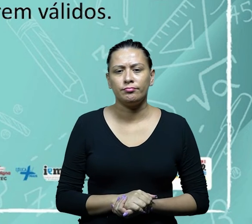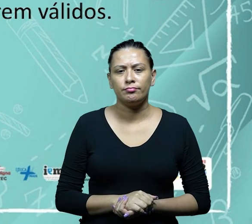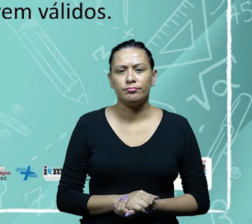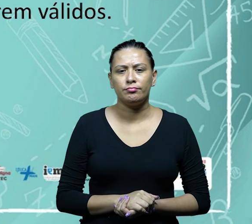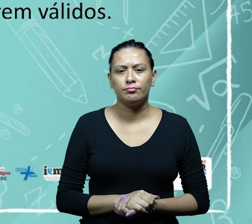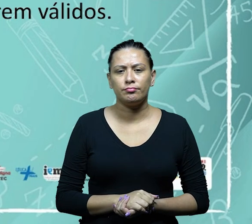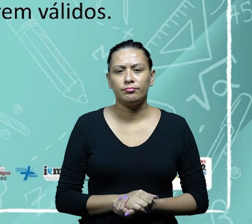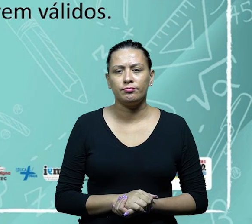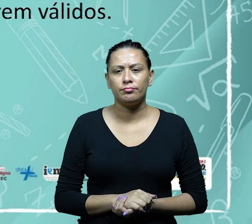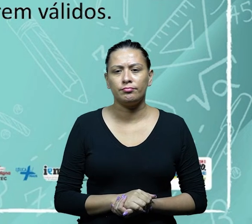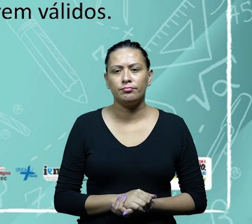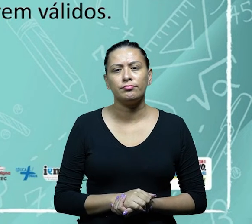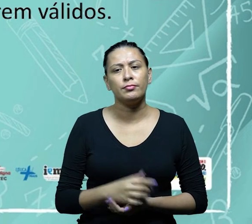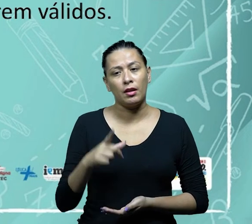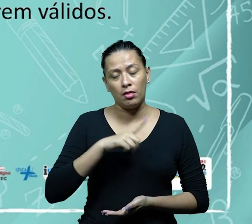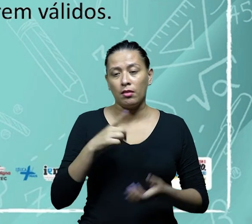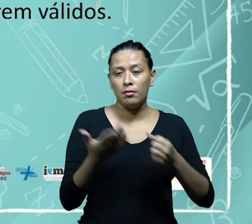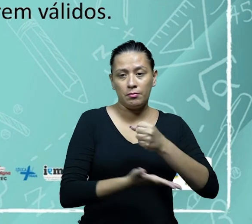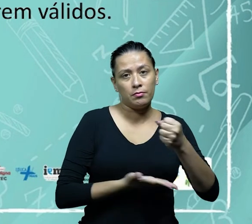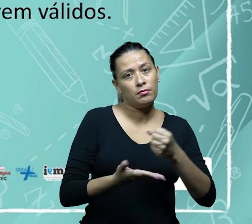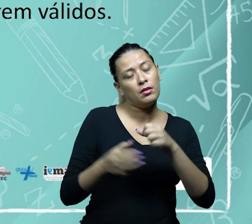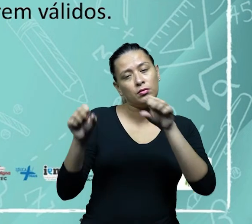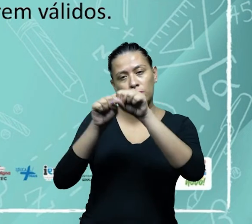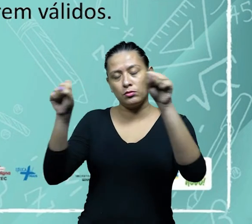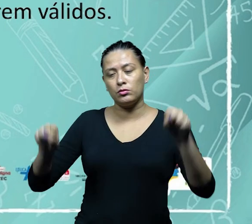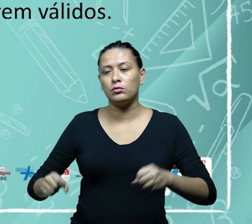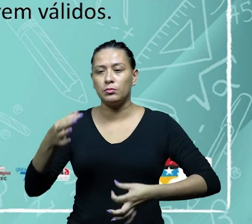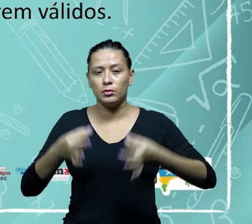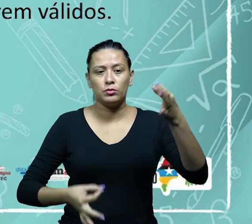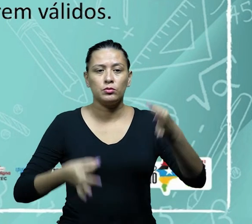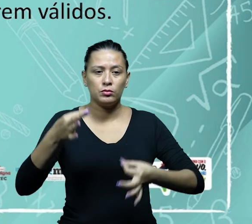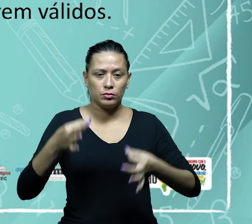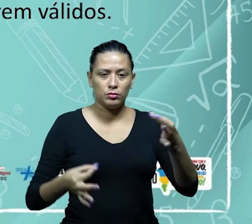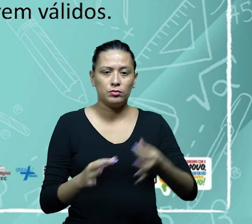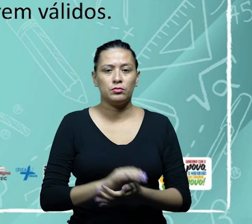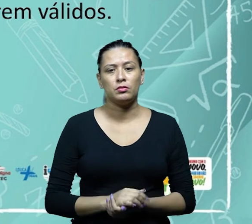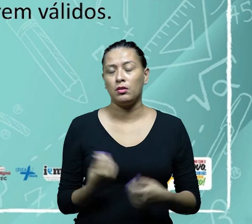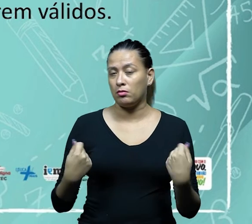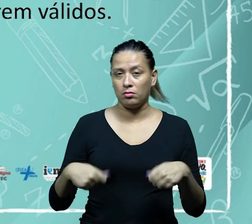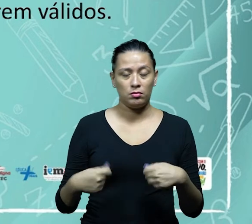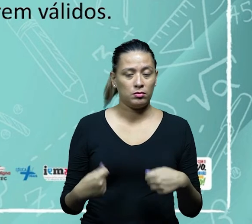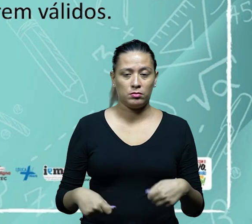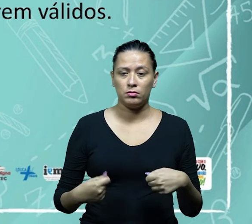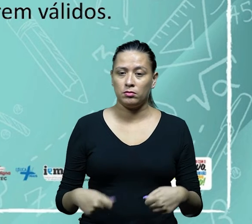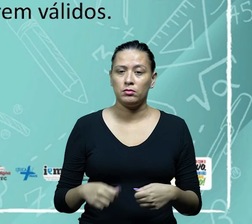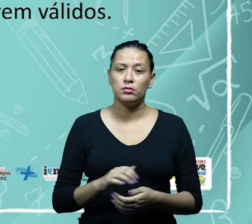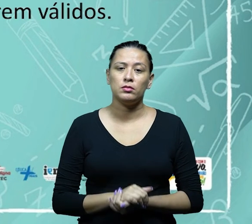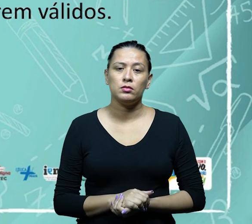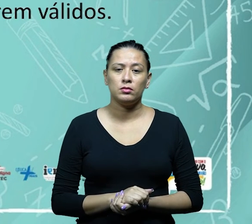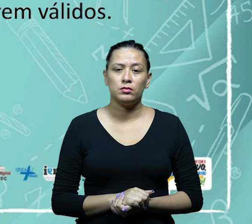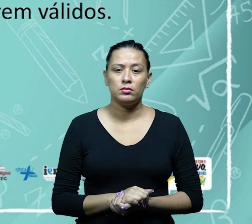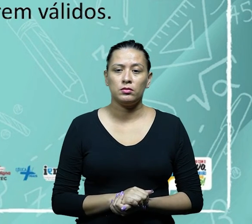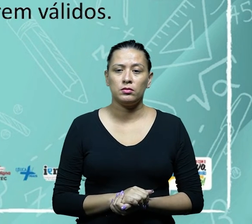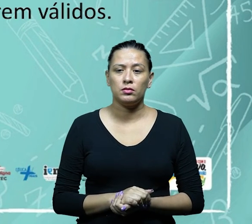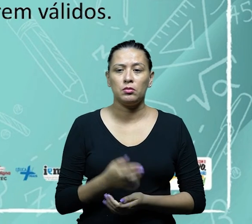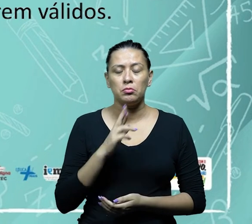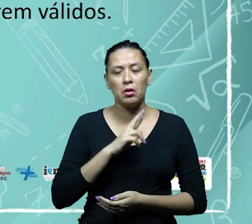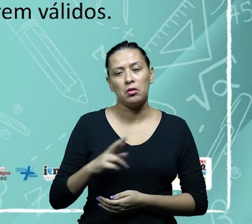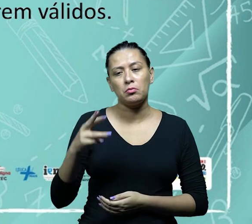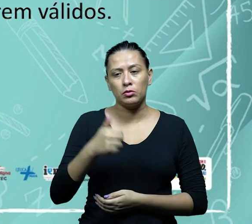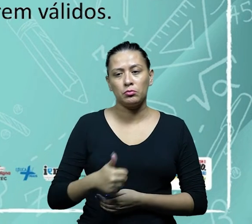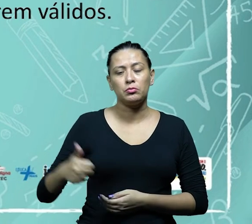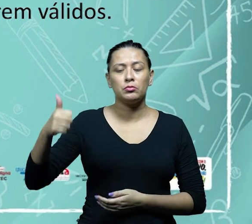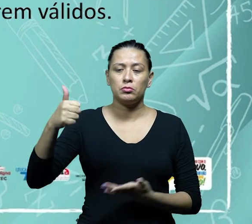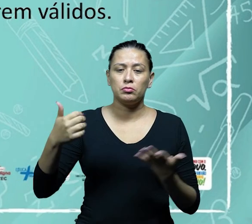do Direito com eles são postulados que procuram fundamentar todos os sistemas jurídicos não tendo e a mente uma